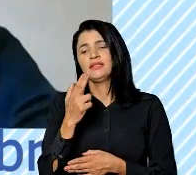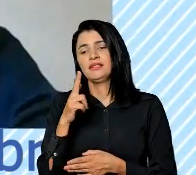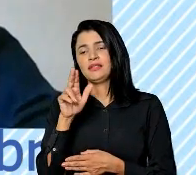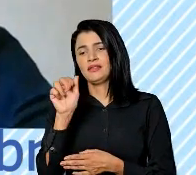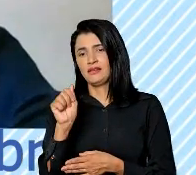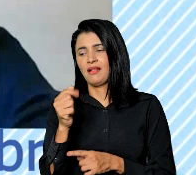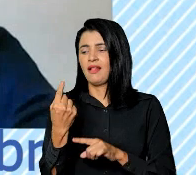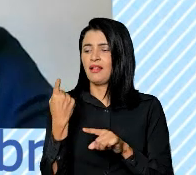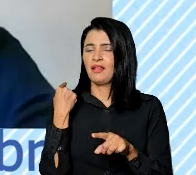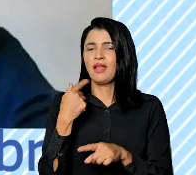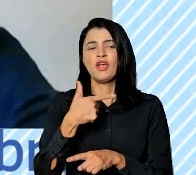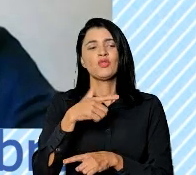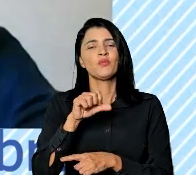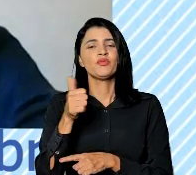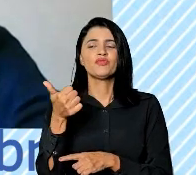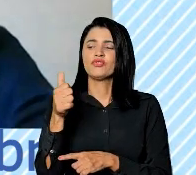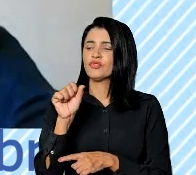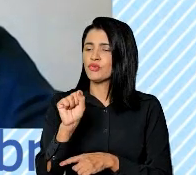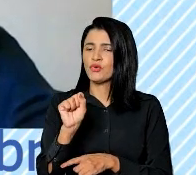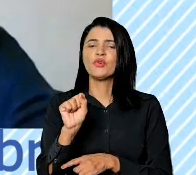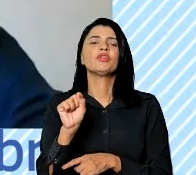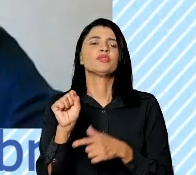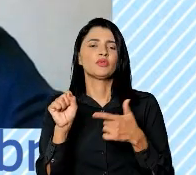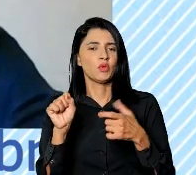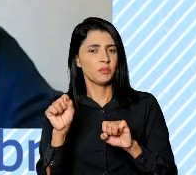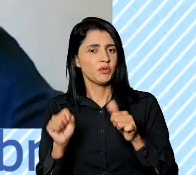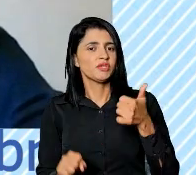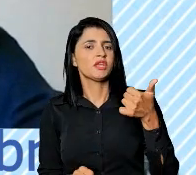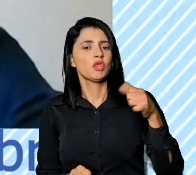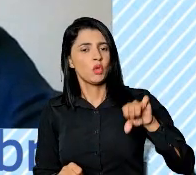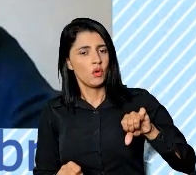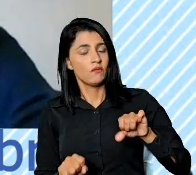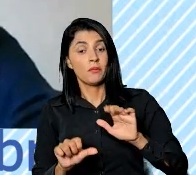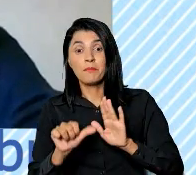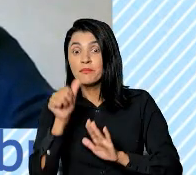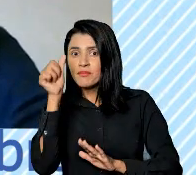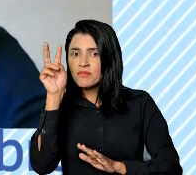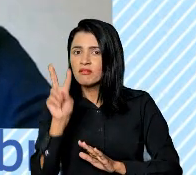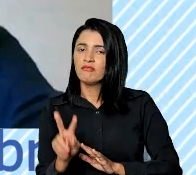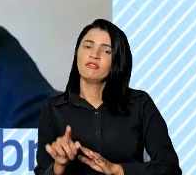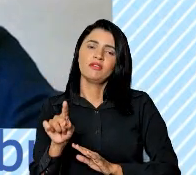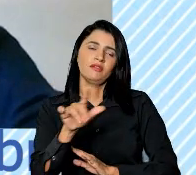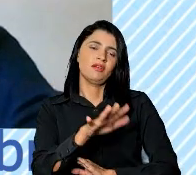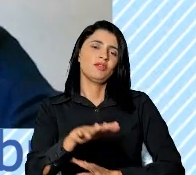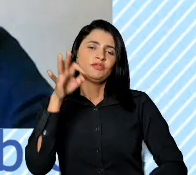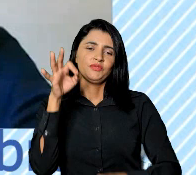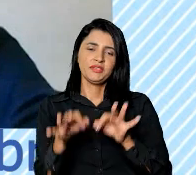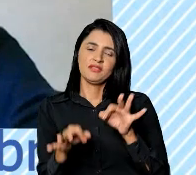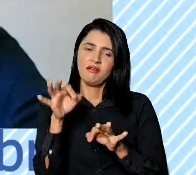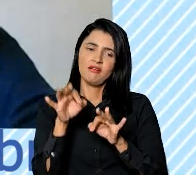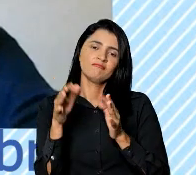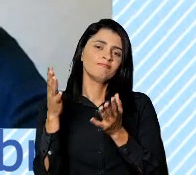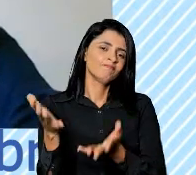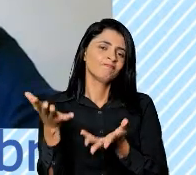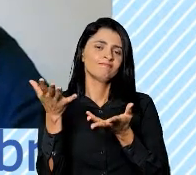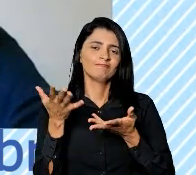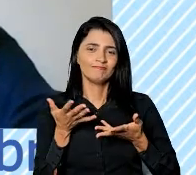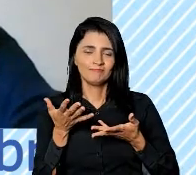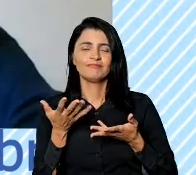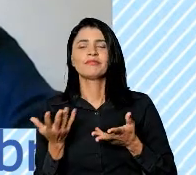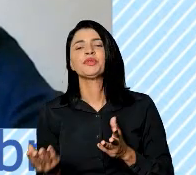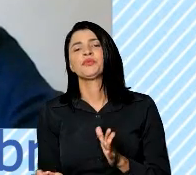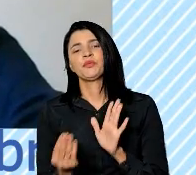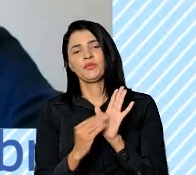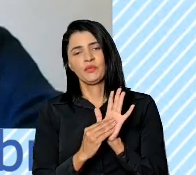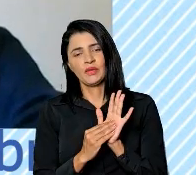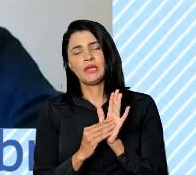2018, 2019. Então, hoje a gente pode dizer que, de forma pioneira, nosso judiciário abraçou e implementou